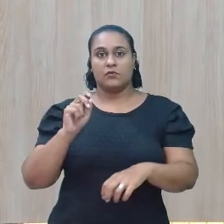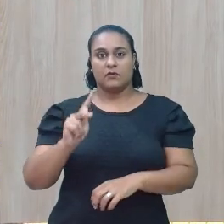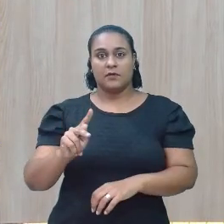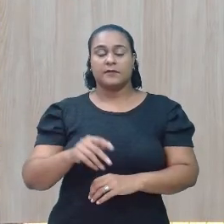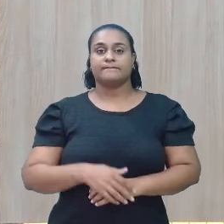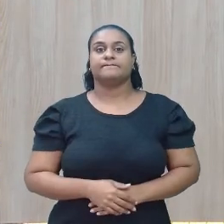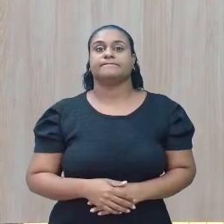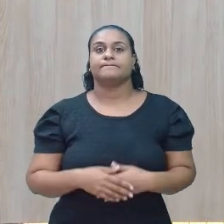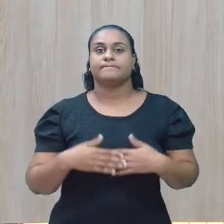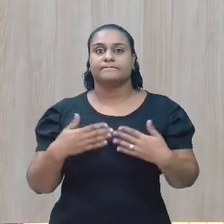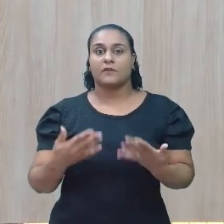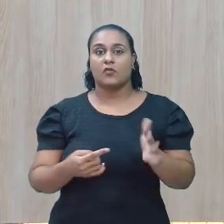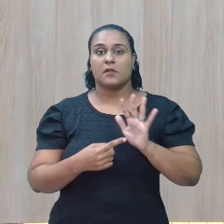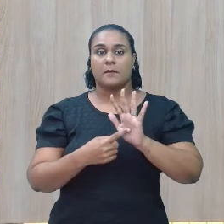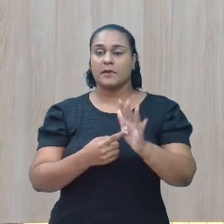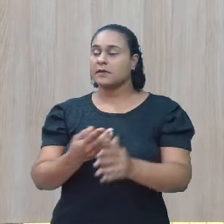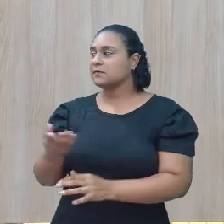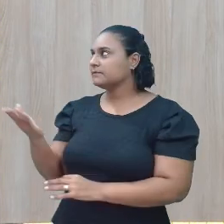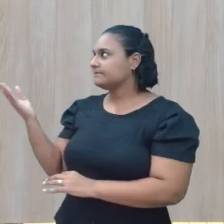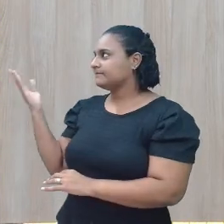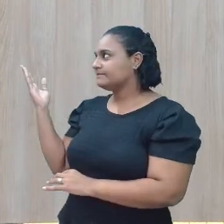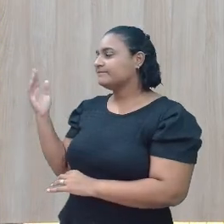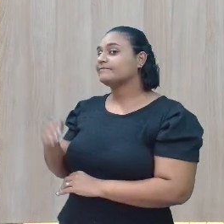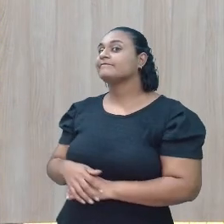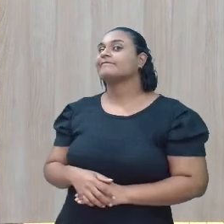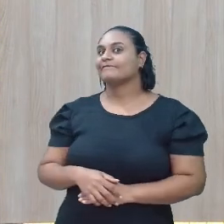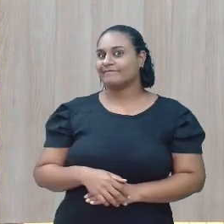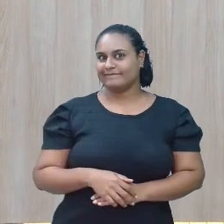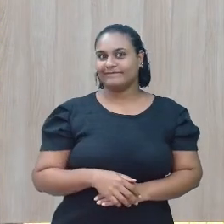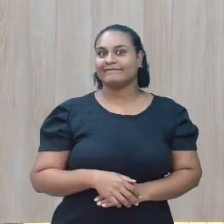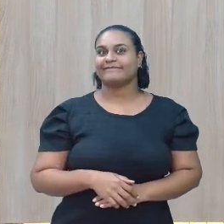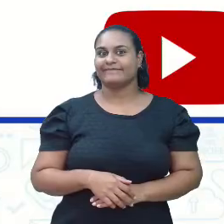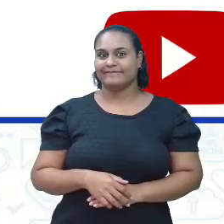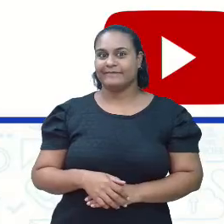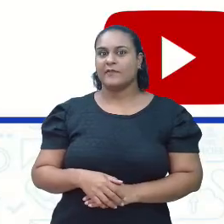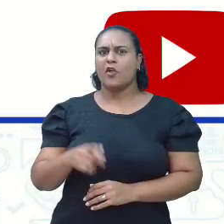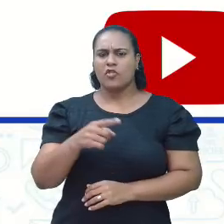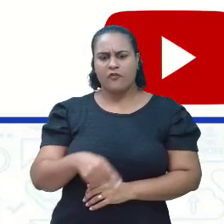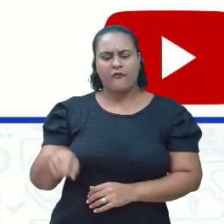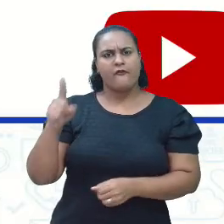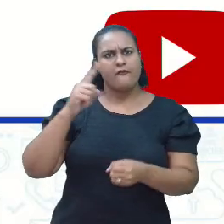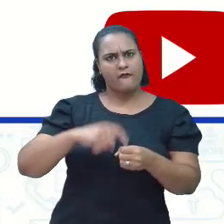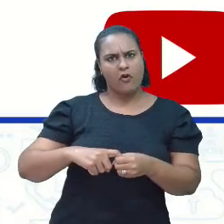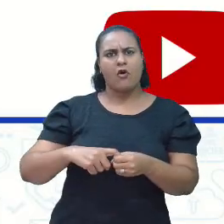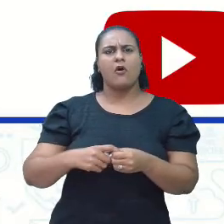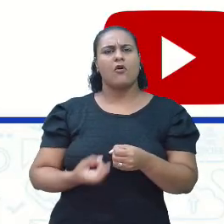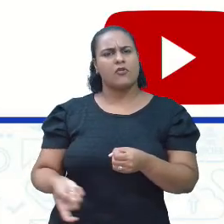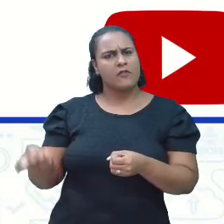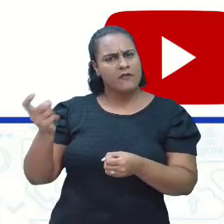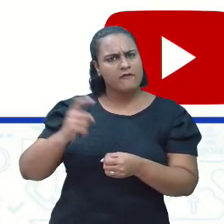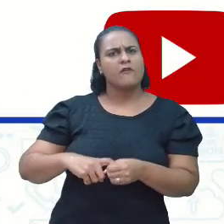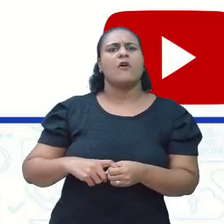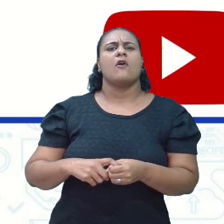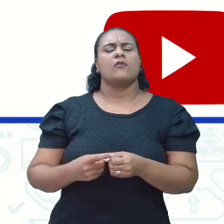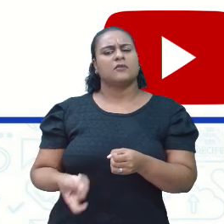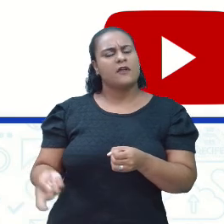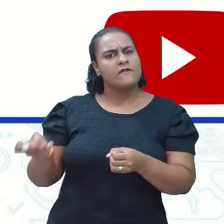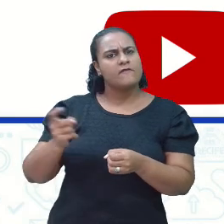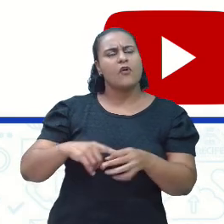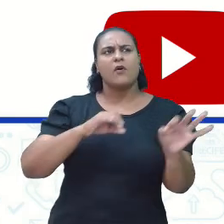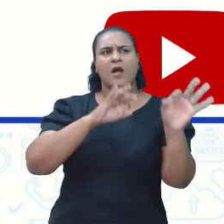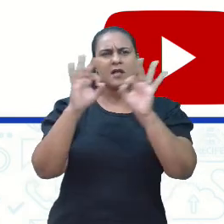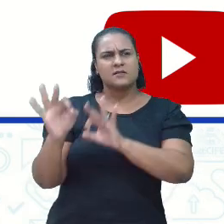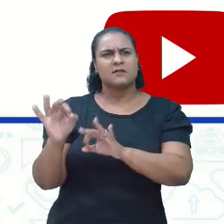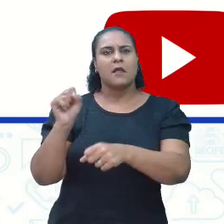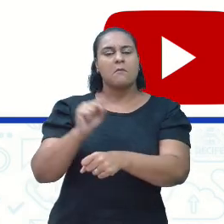certo? Então, como está aparecendo aí, ó, aquele símbolo de voltar, qualquer dúvida, quando a aula estiver no YouTube, volta lá, tira